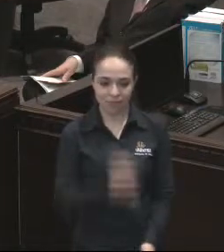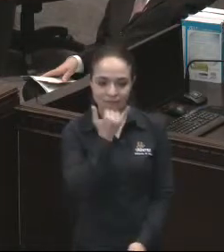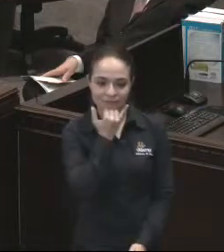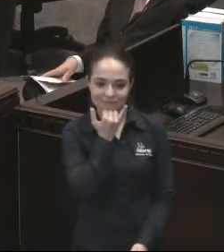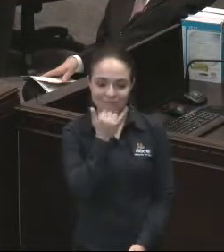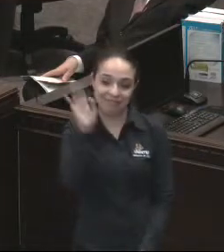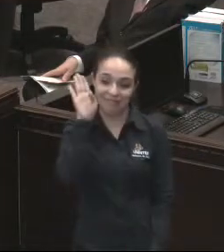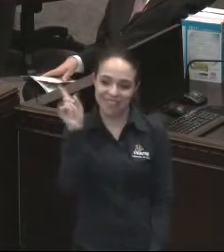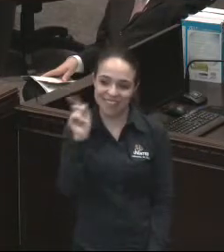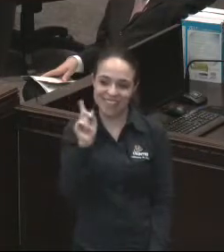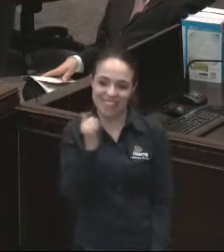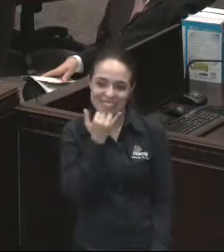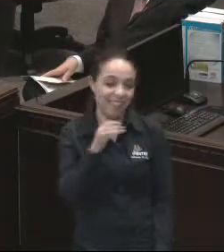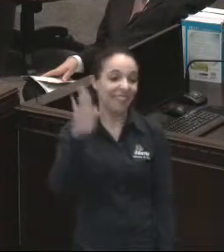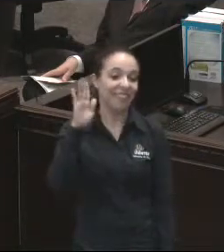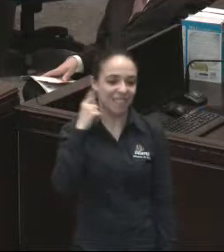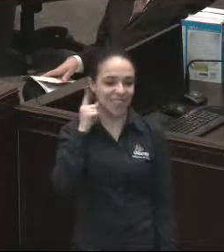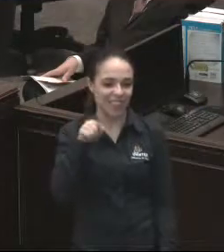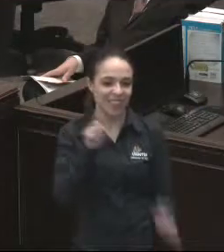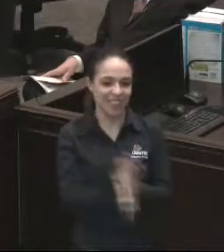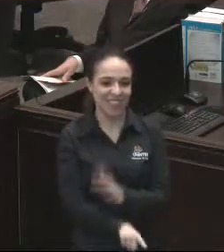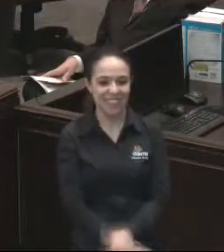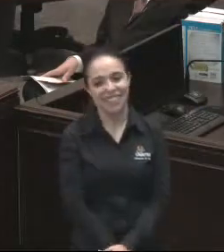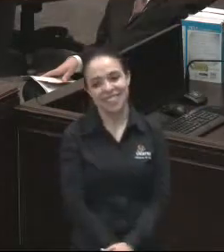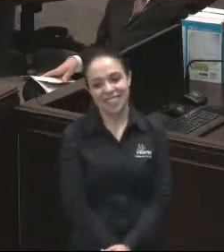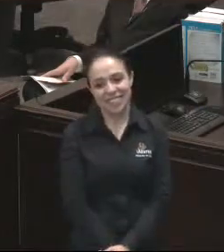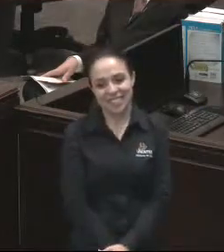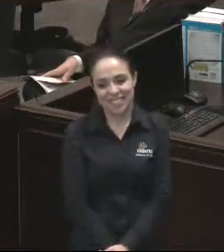Desculpe, entendi errado. Então, você levantou a mão, achei que você queria se manifestar.